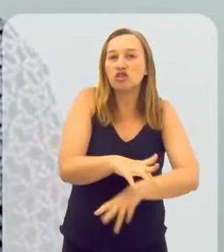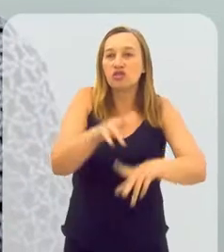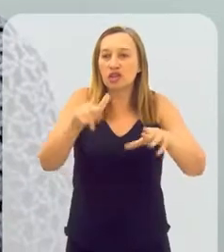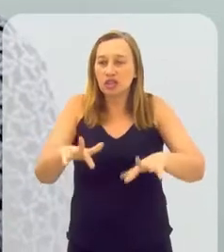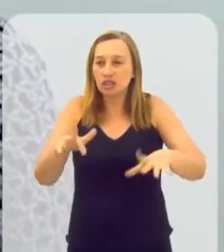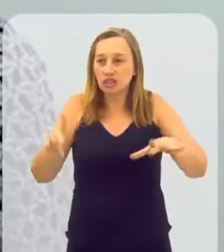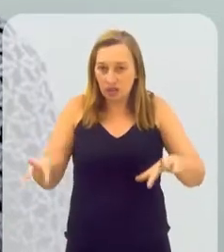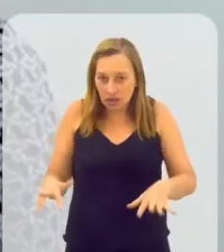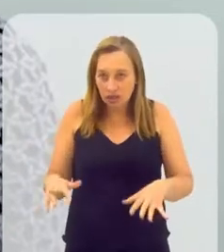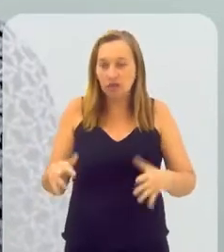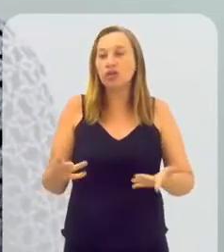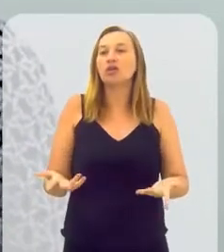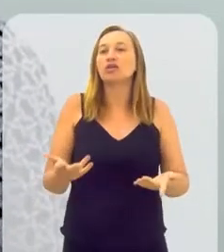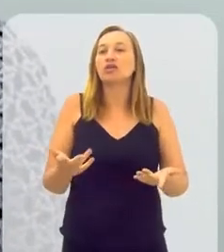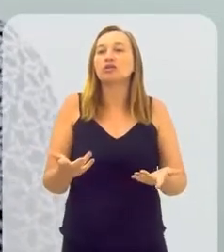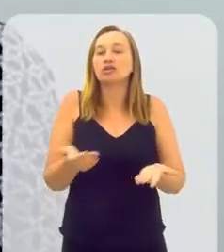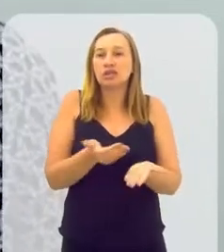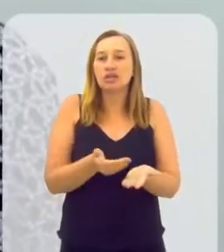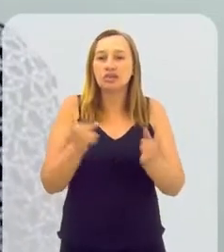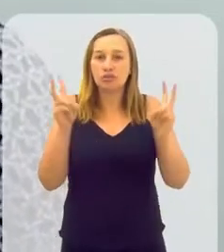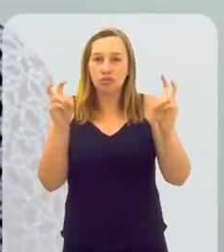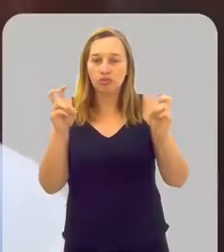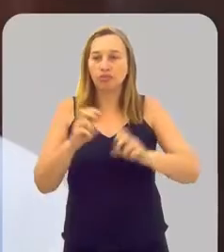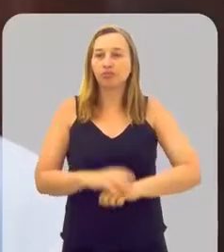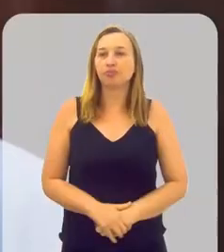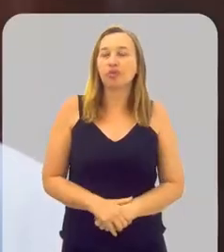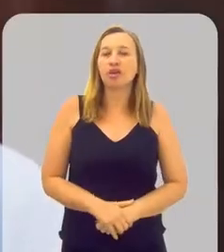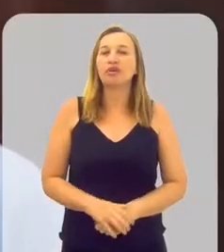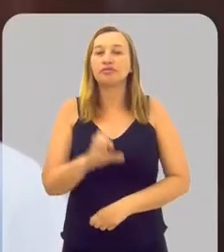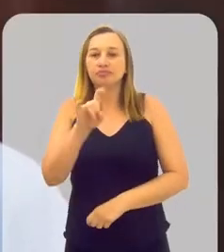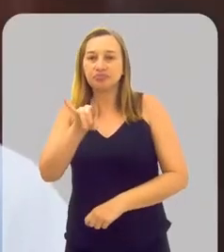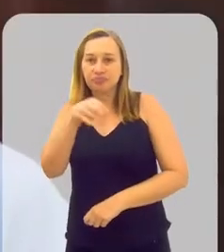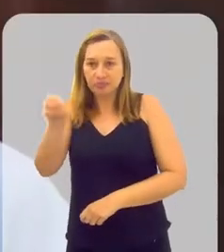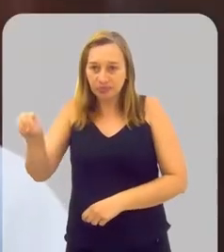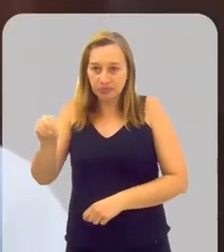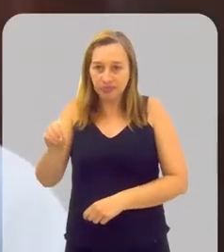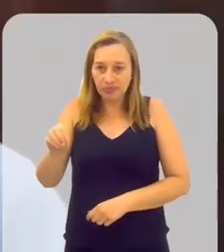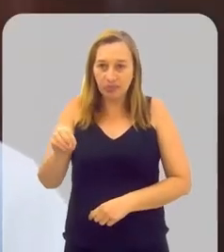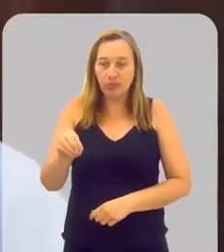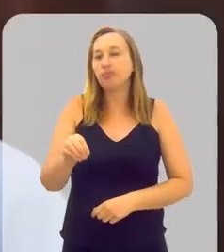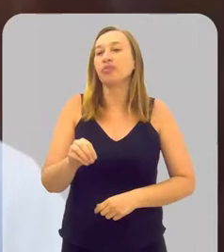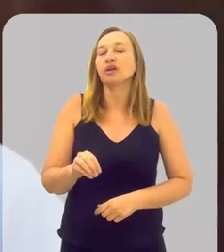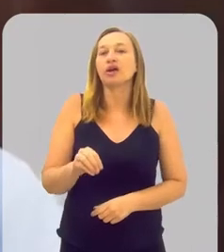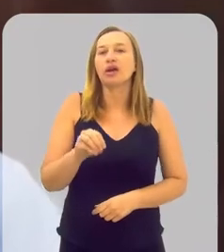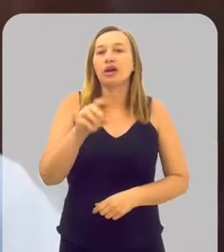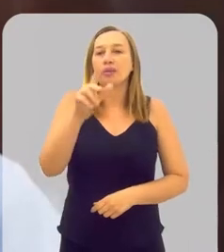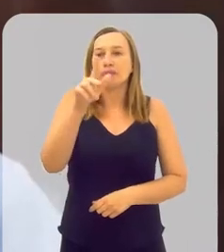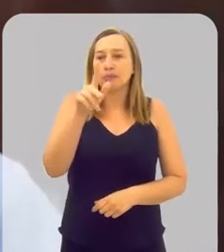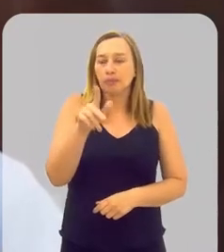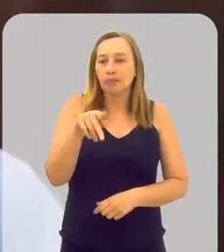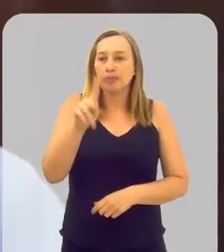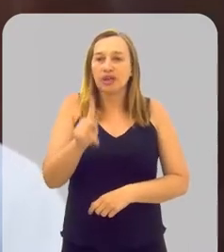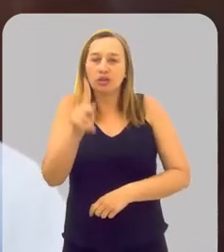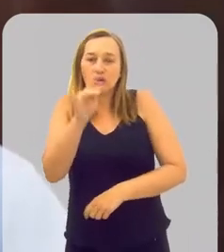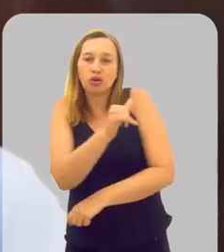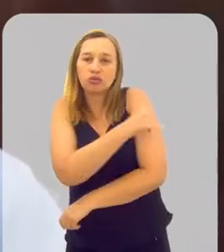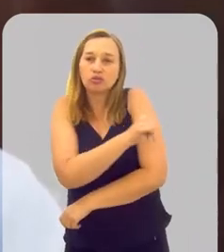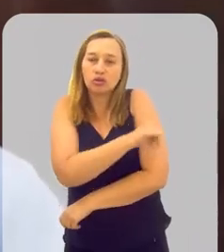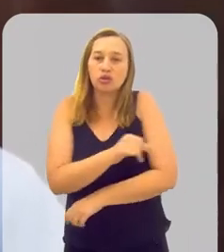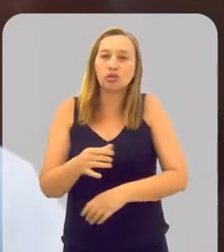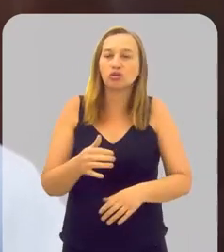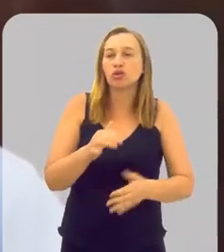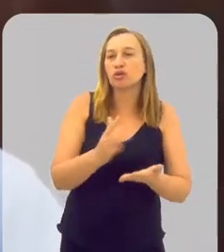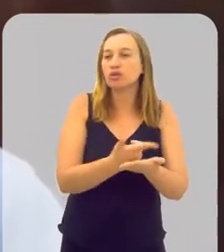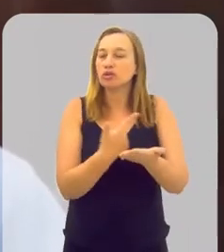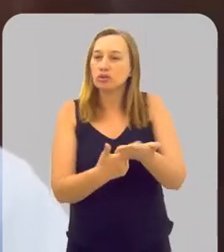os diferenciais do estado do Rio nesse quesito? Nessa edição do Anuário de Petróleo no Rio, a gente teve essa ideia de colocar um